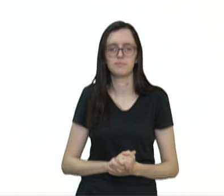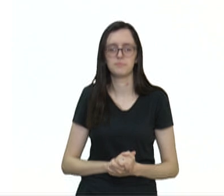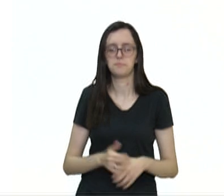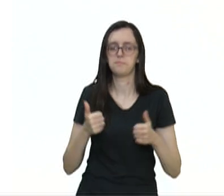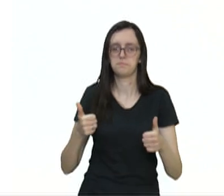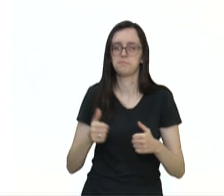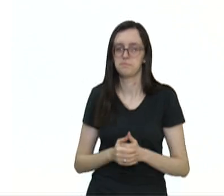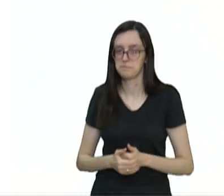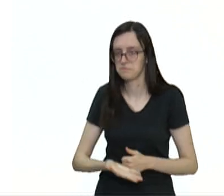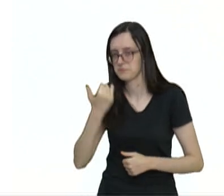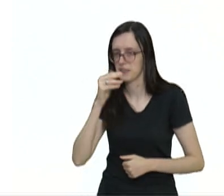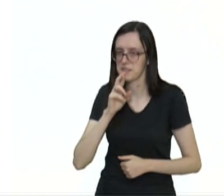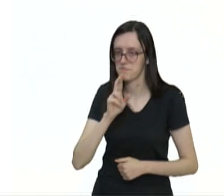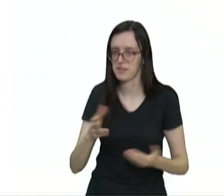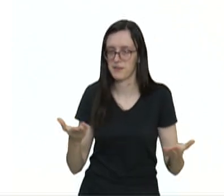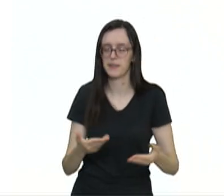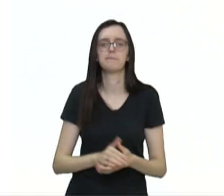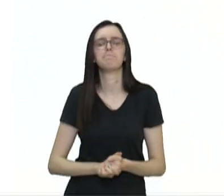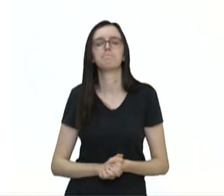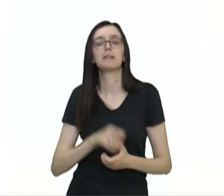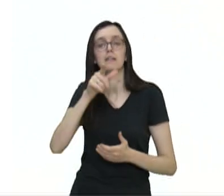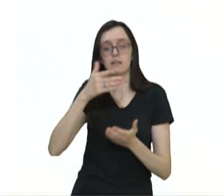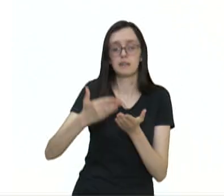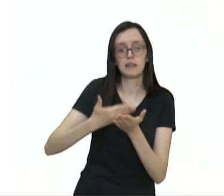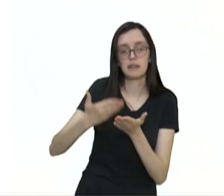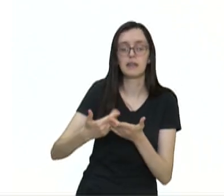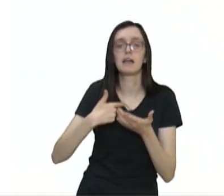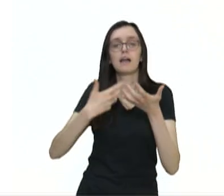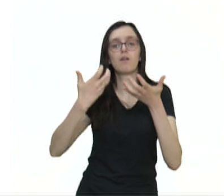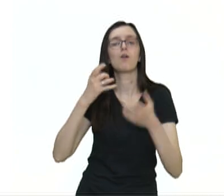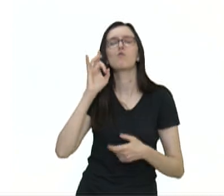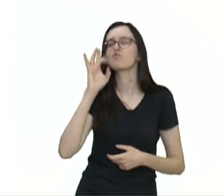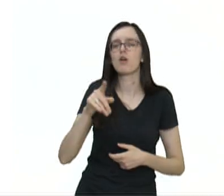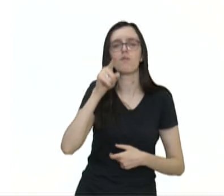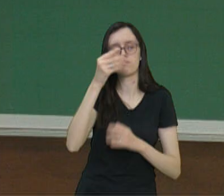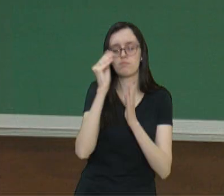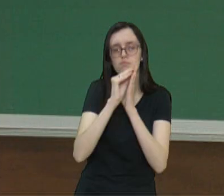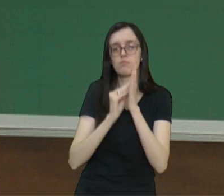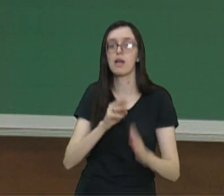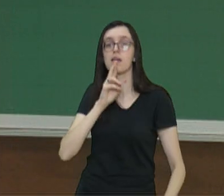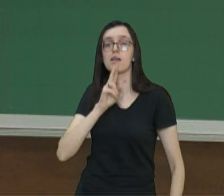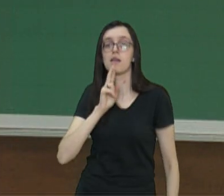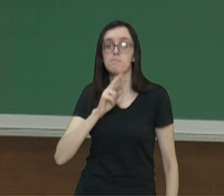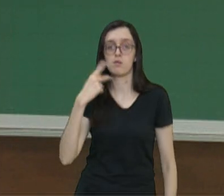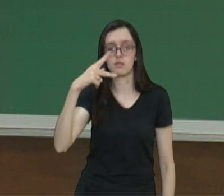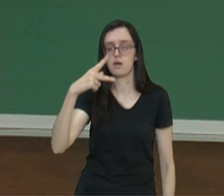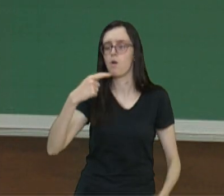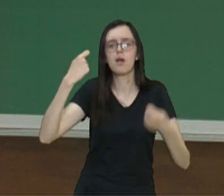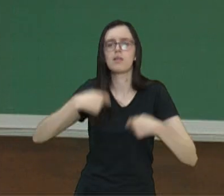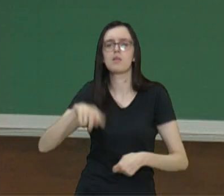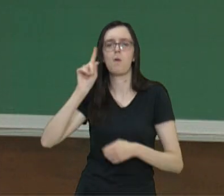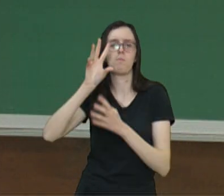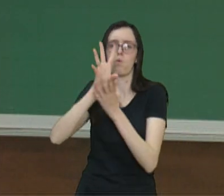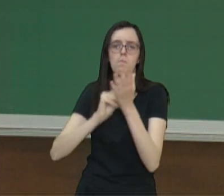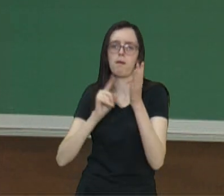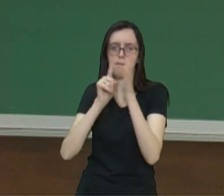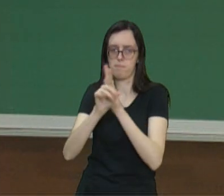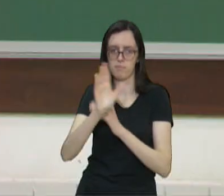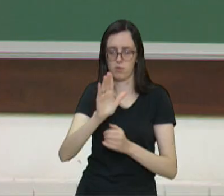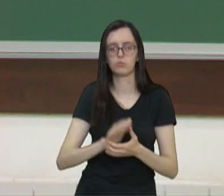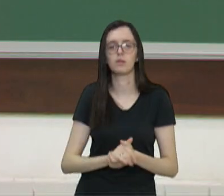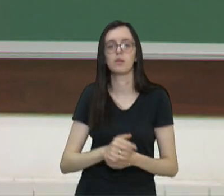Muito bem. Vamos responder então? No seu caderno eu quero que você apenas coloque as respostas, você não precisa copiar as perguntas.